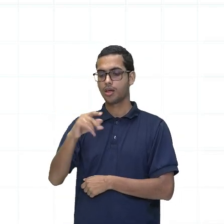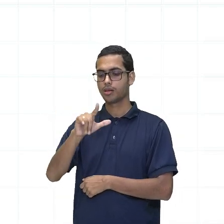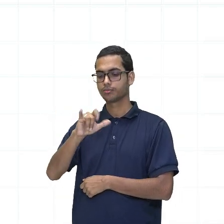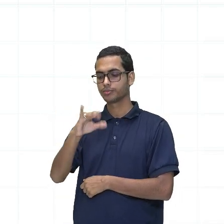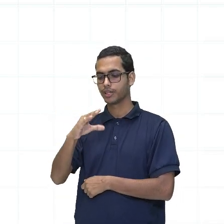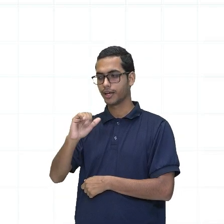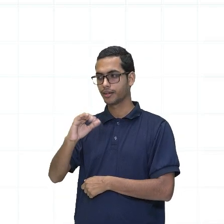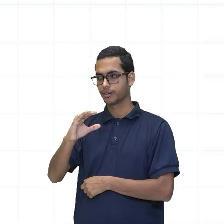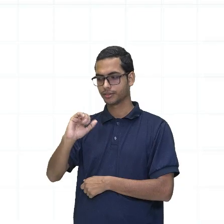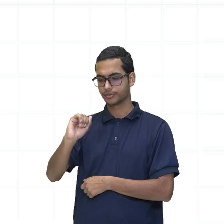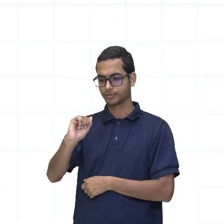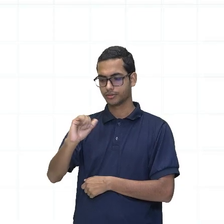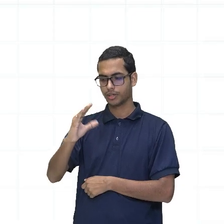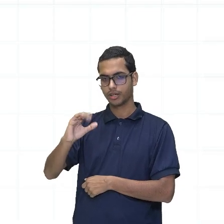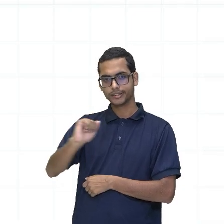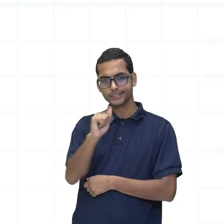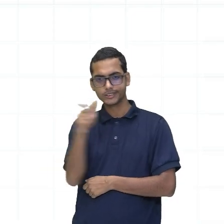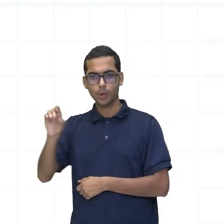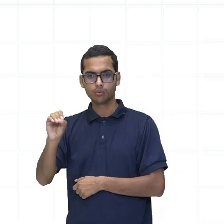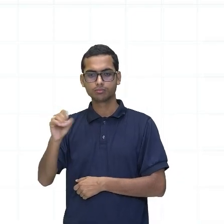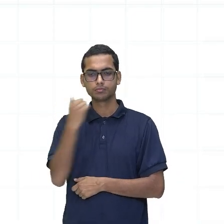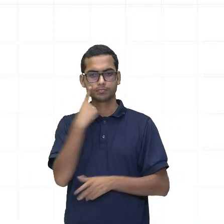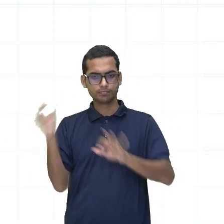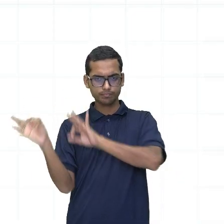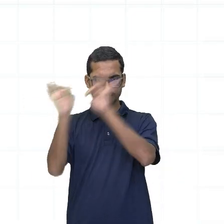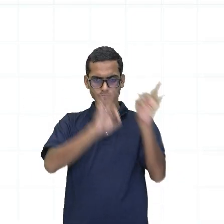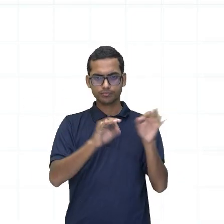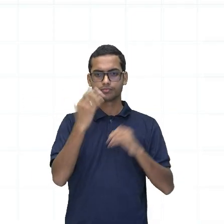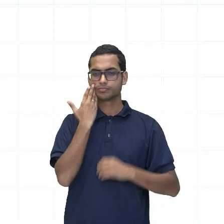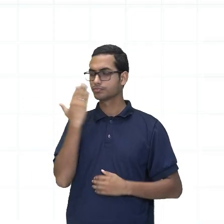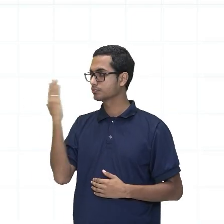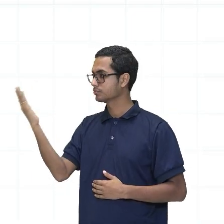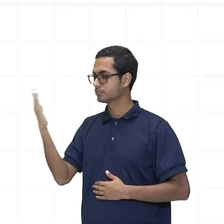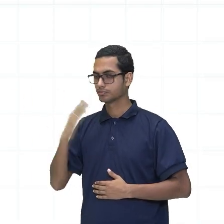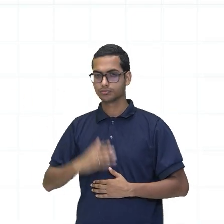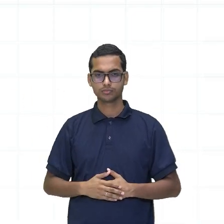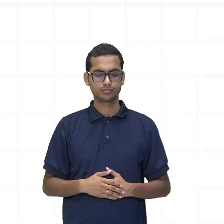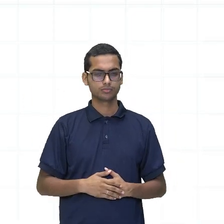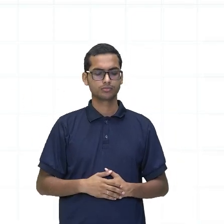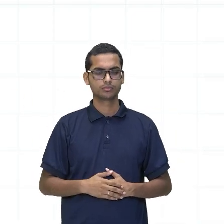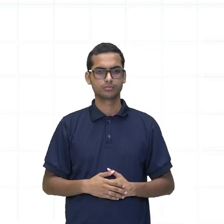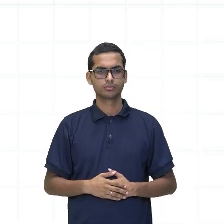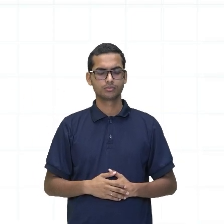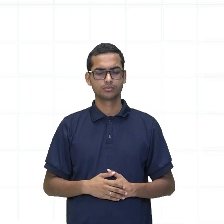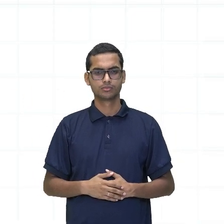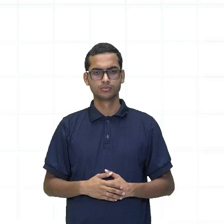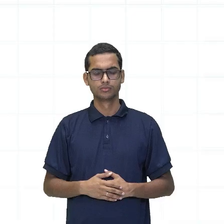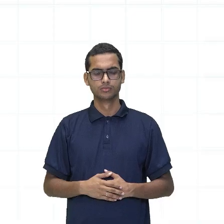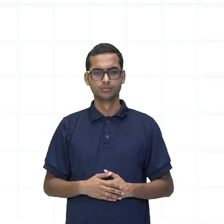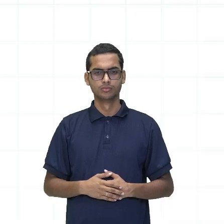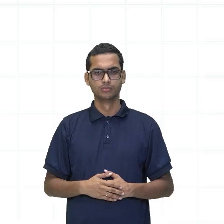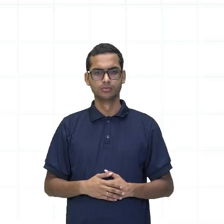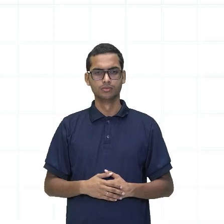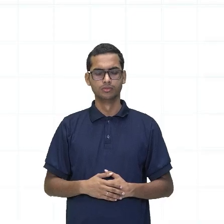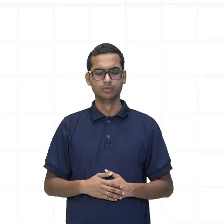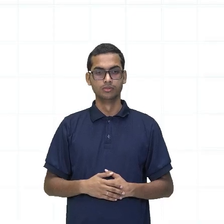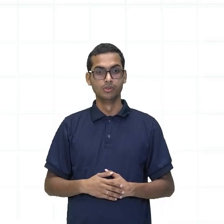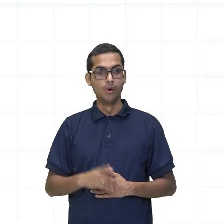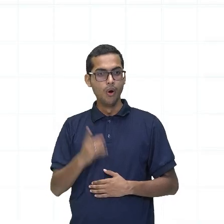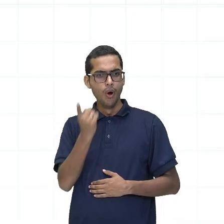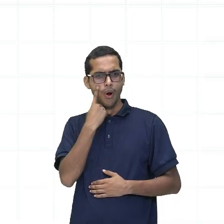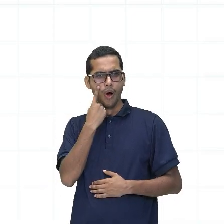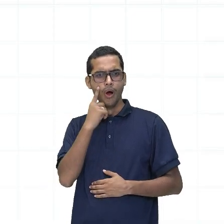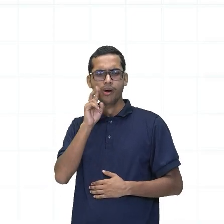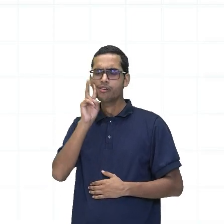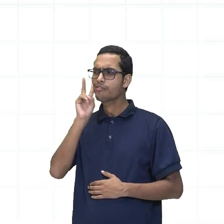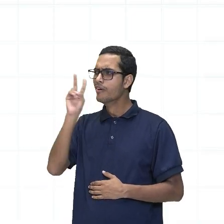para a gente acompanhar aqui na nossa cartela, tá? Vamos então aqui na nossa cartela. Olha essa aplicação aí bonita